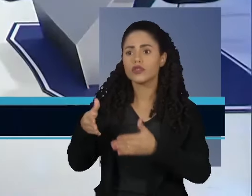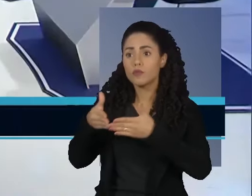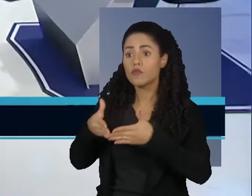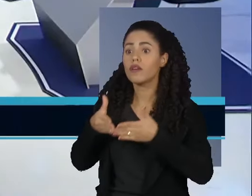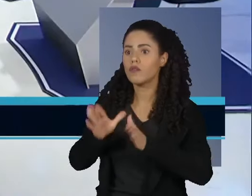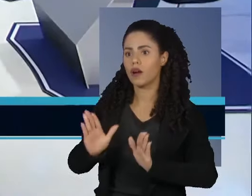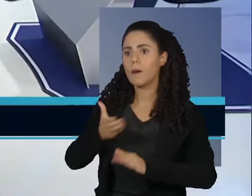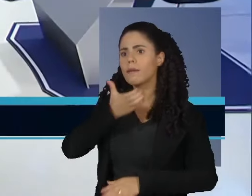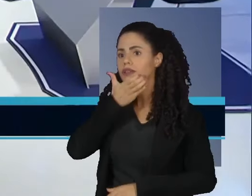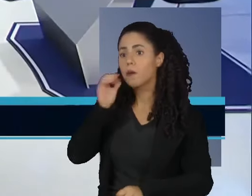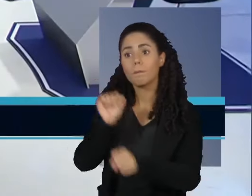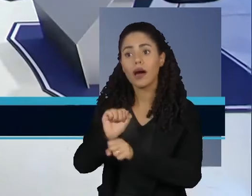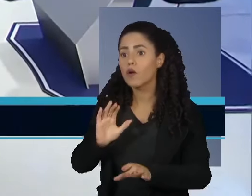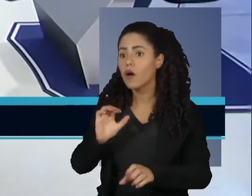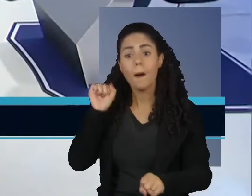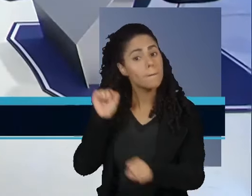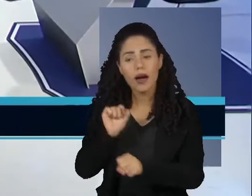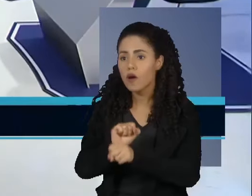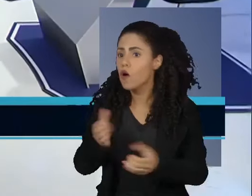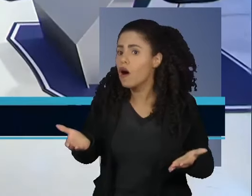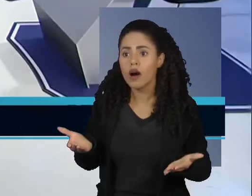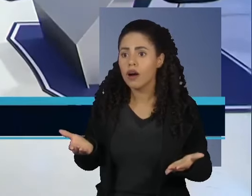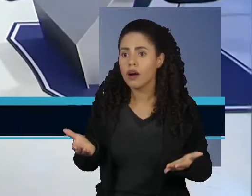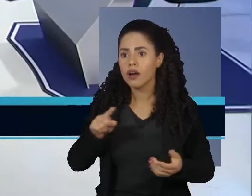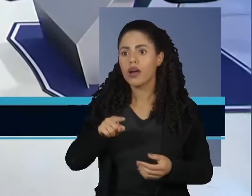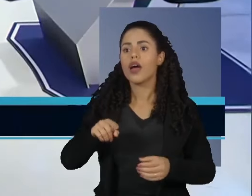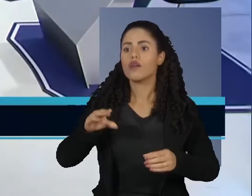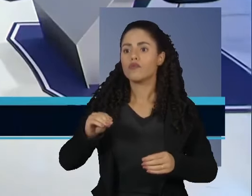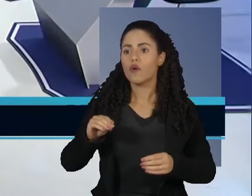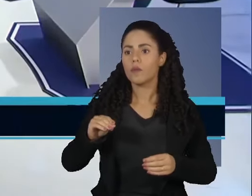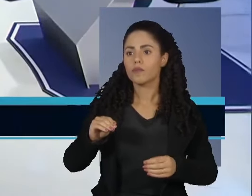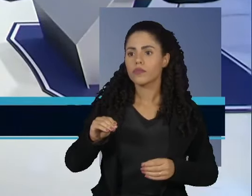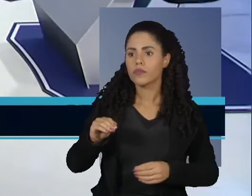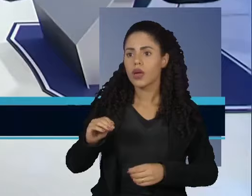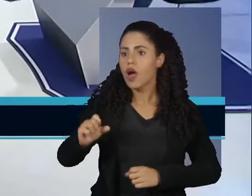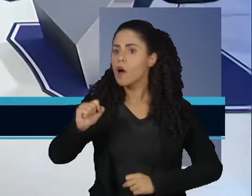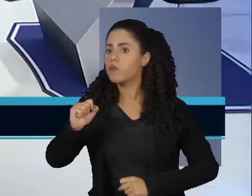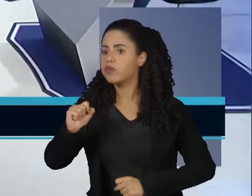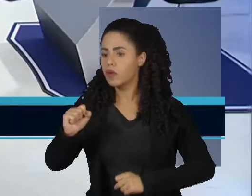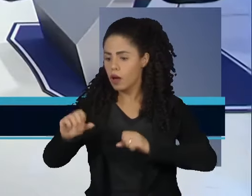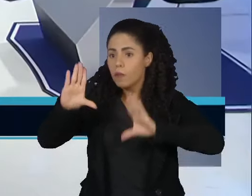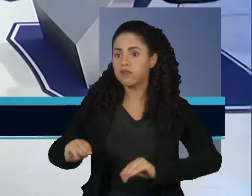Candidato Marçal, parem os dois. Eu vou mandar desligar o telefone. Está dada